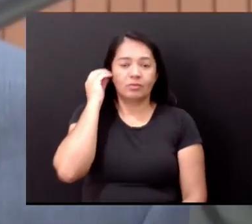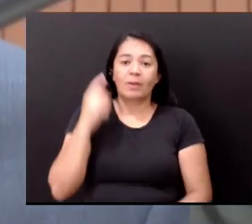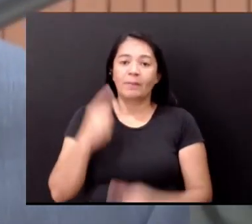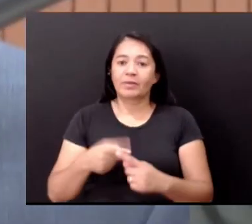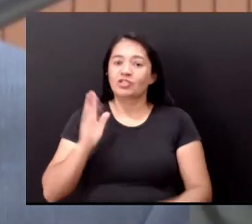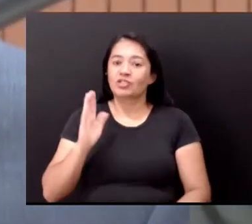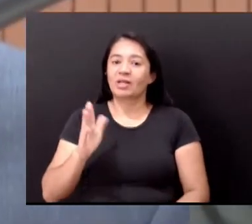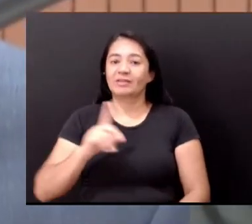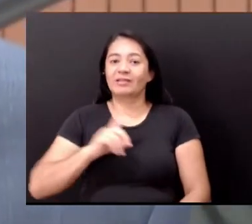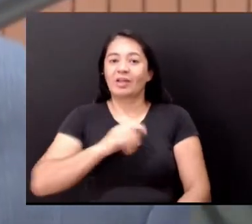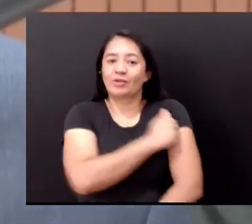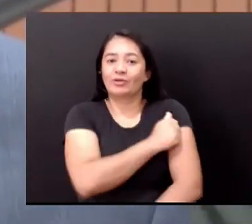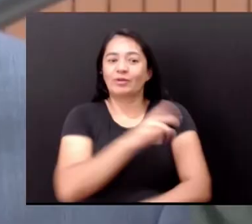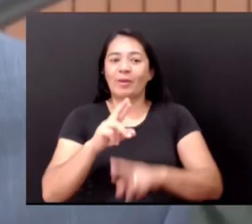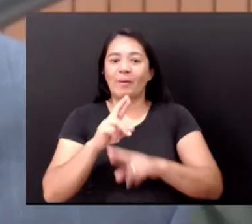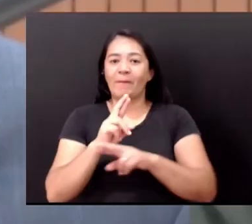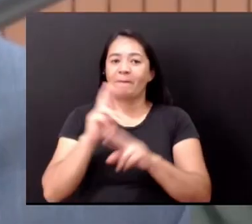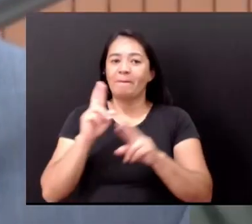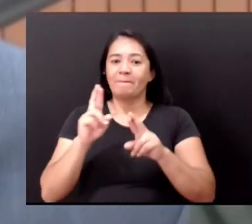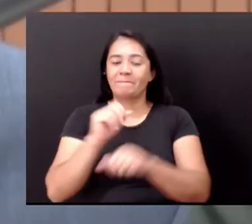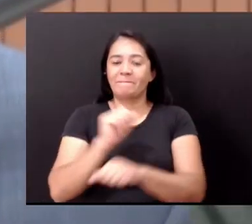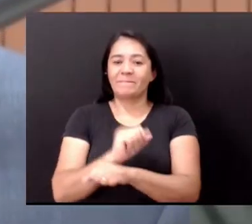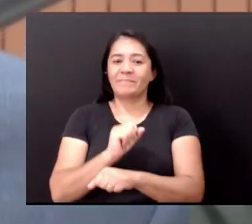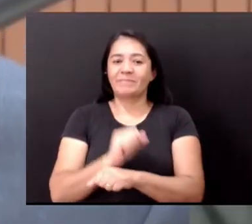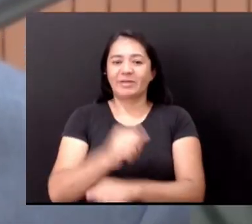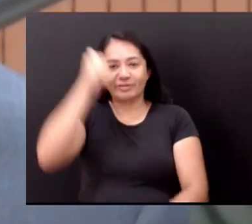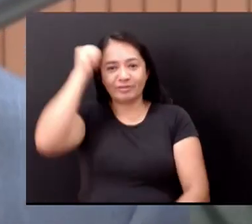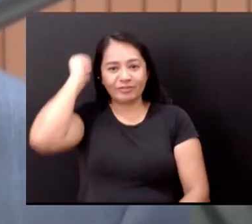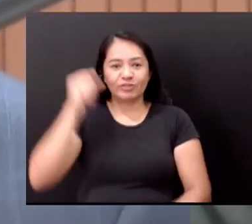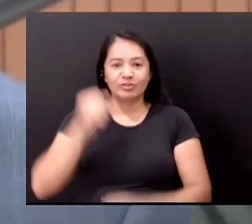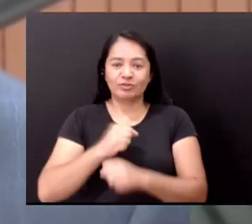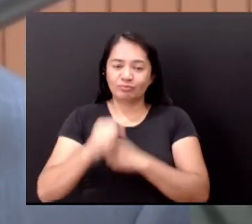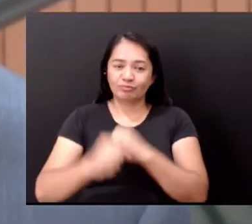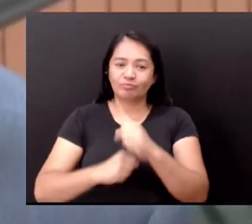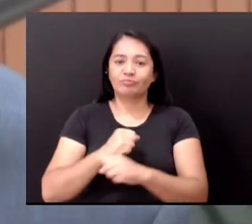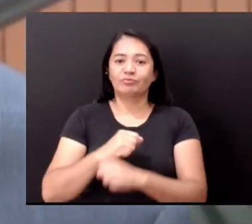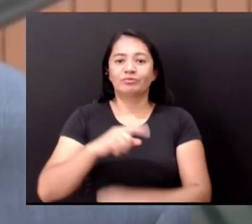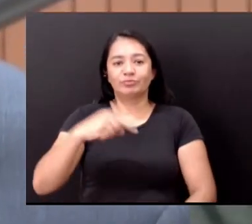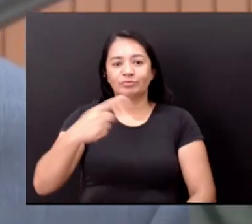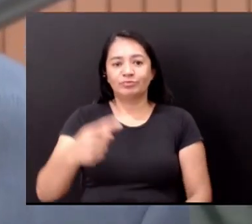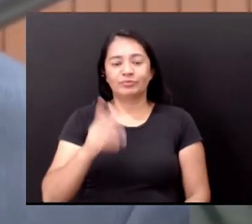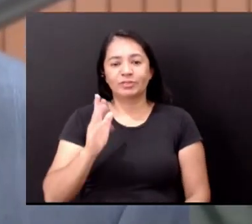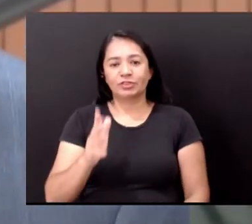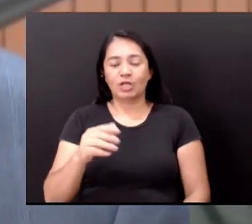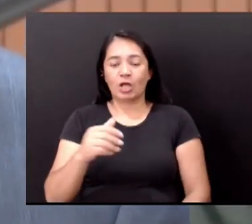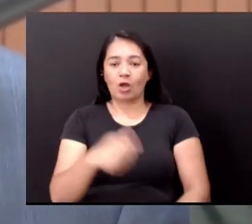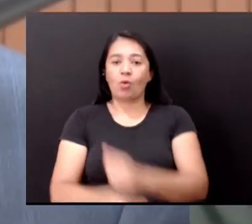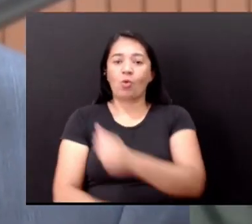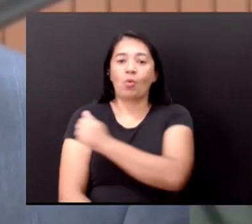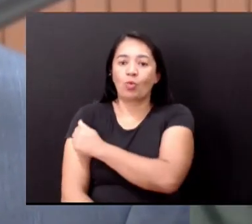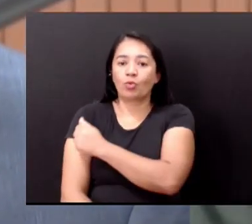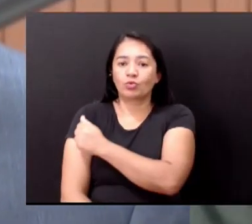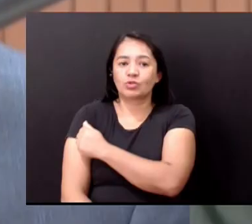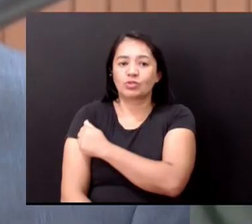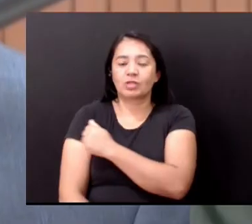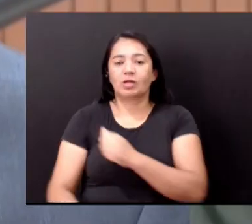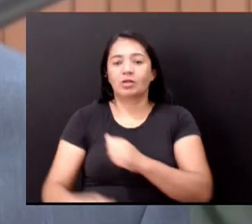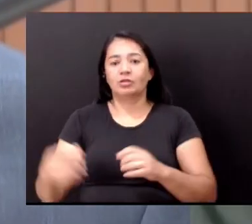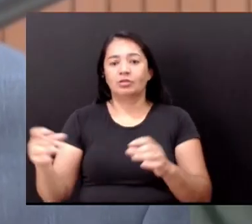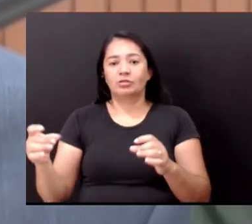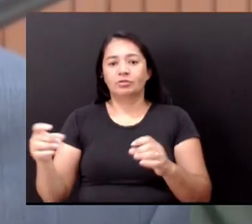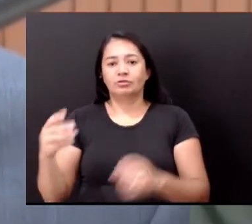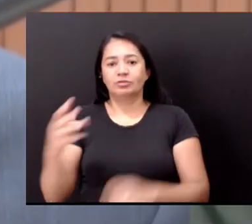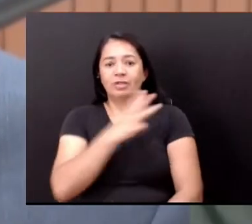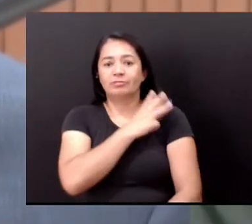vem. É uma iniciativa muito bacana, foi os alunos que estão terminando aí os terceiros colegiais